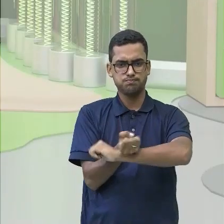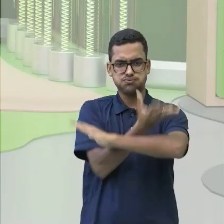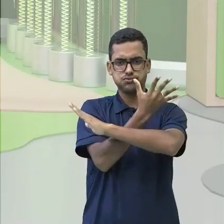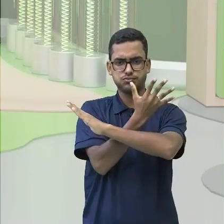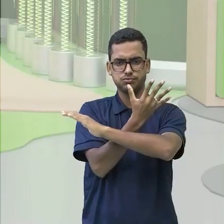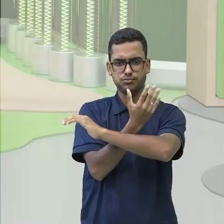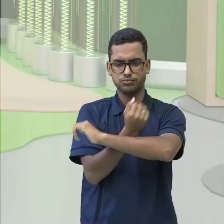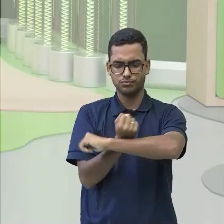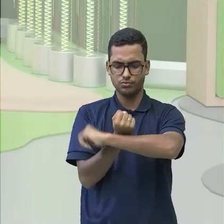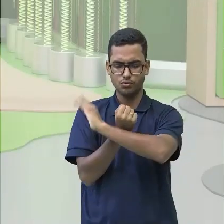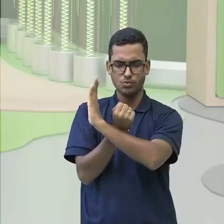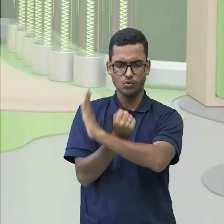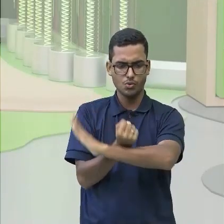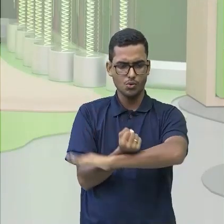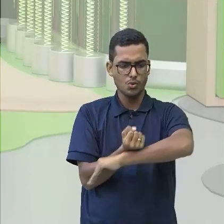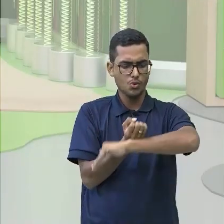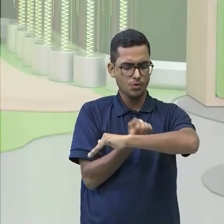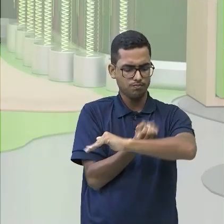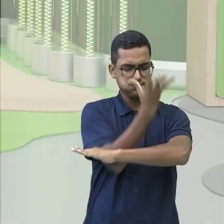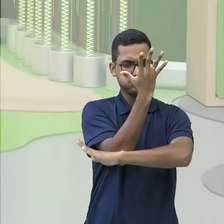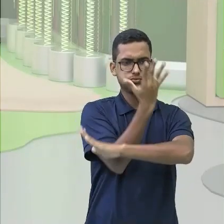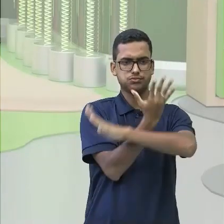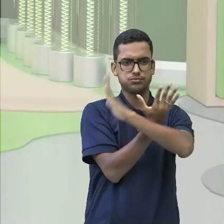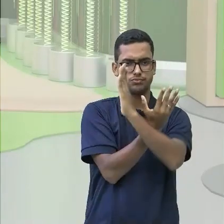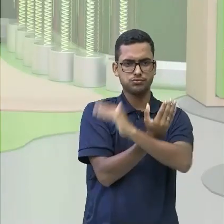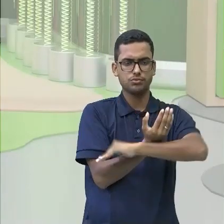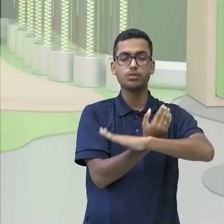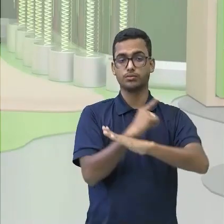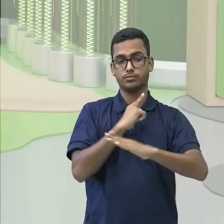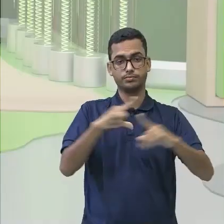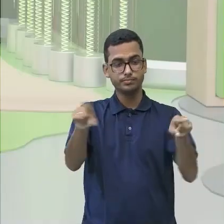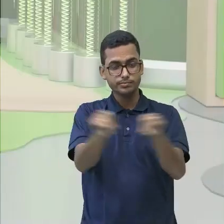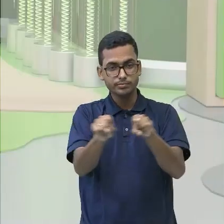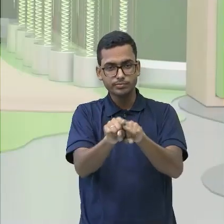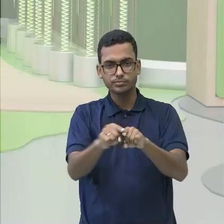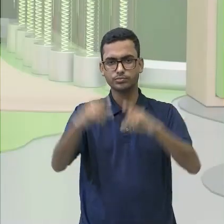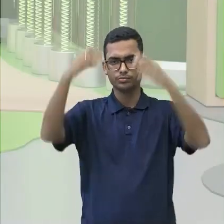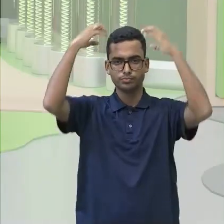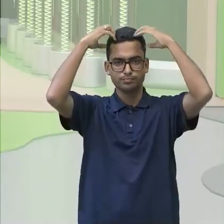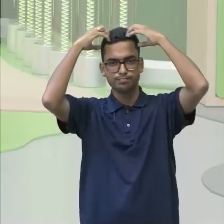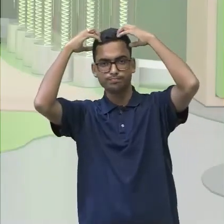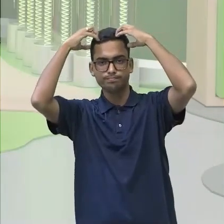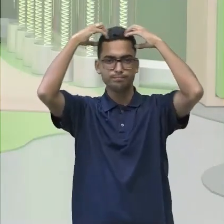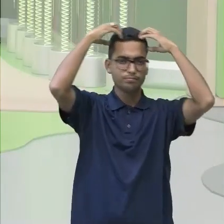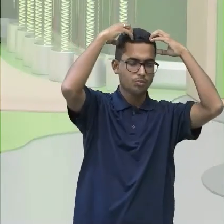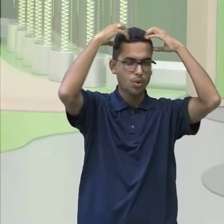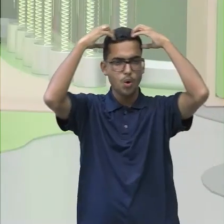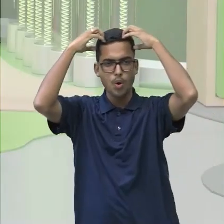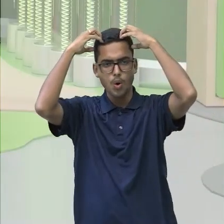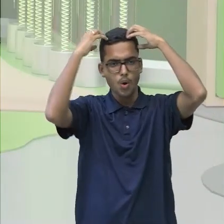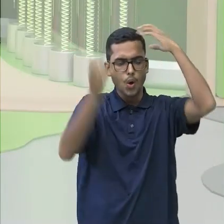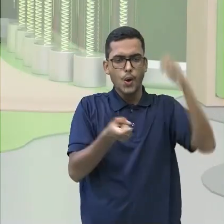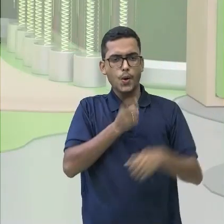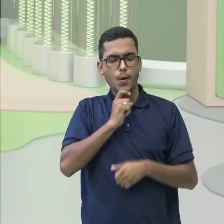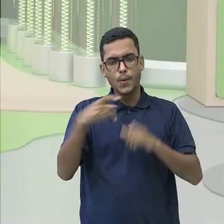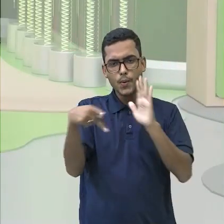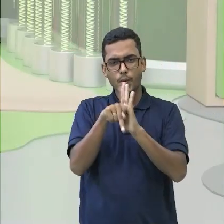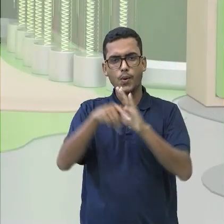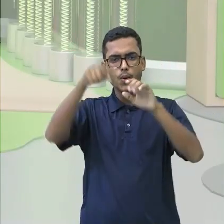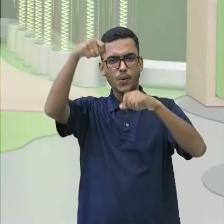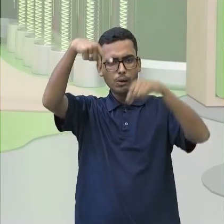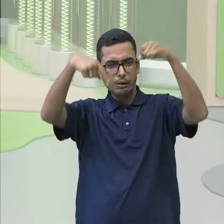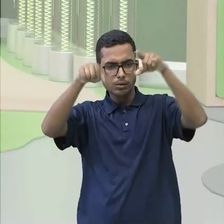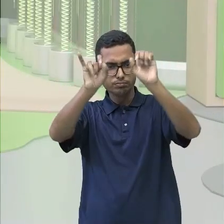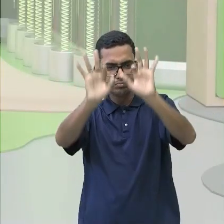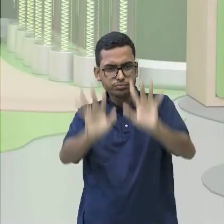na zona polar antártica, enquanto que o urso polar vai estar ali na zona polar ártica, tá? Então é só para você aprender aí